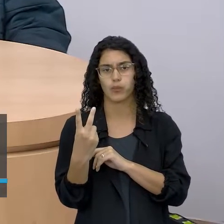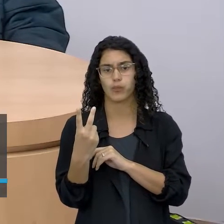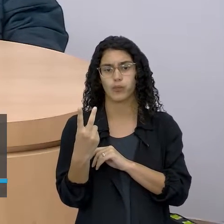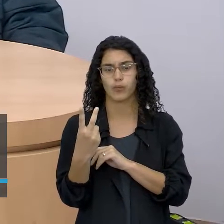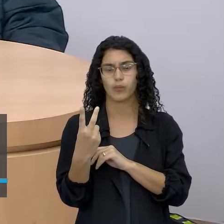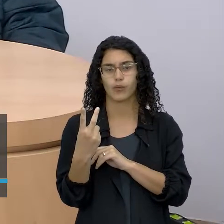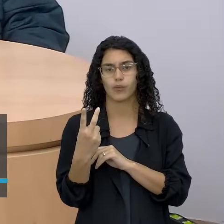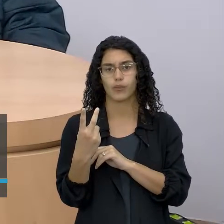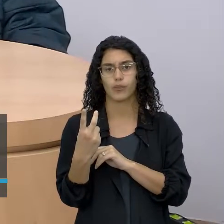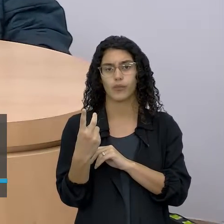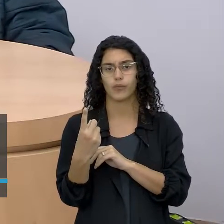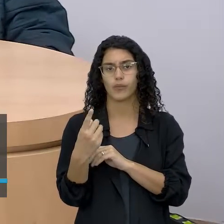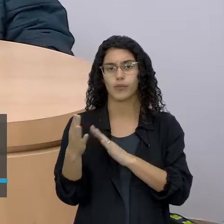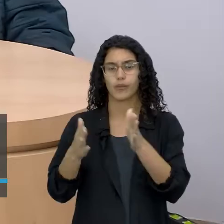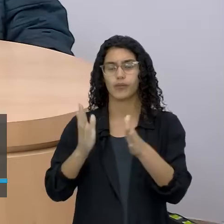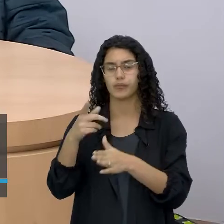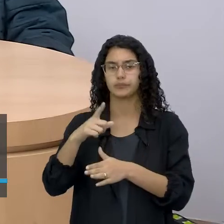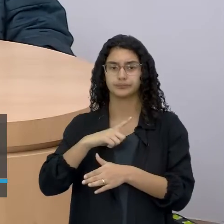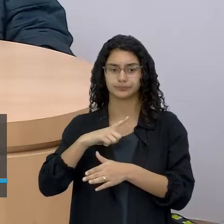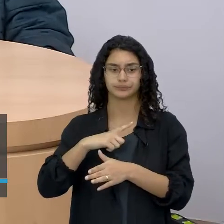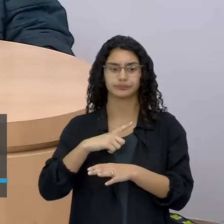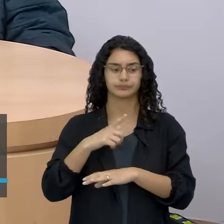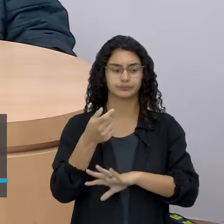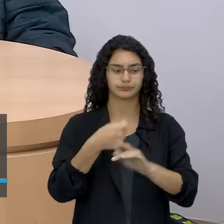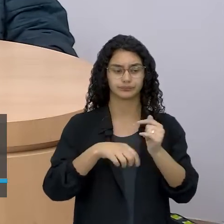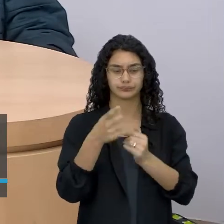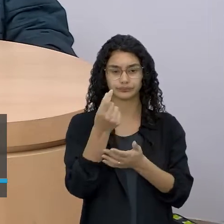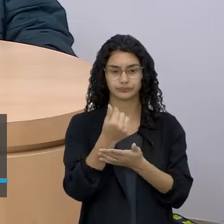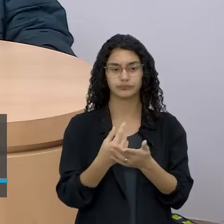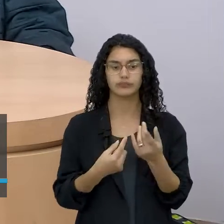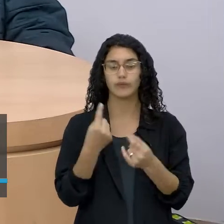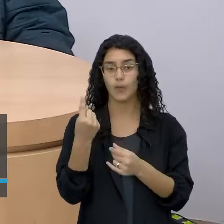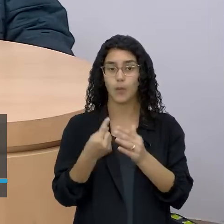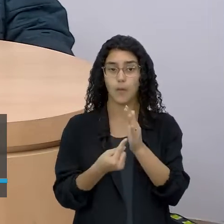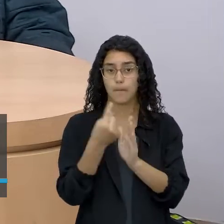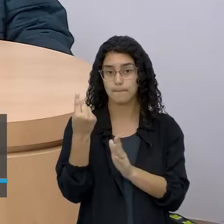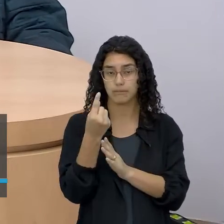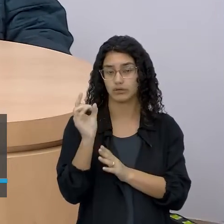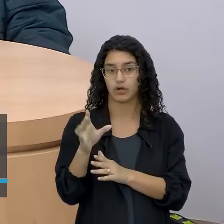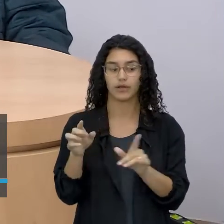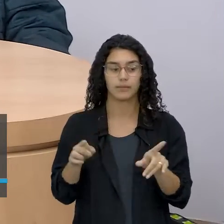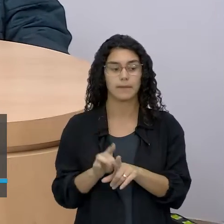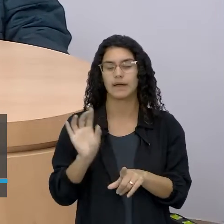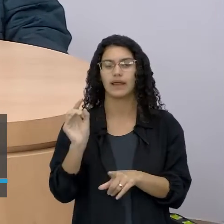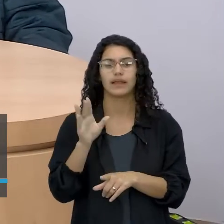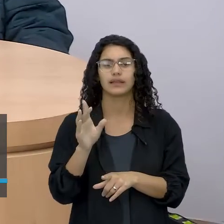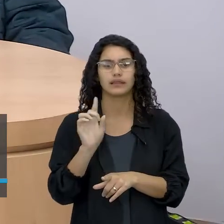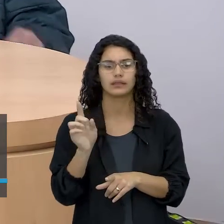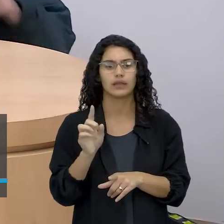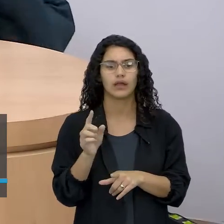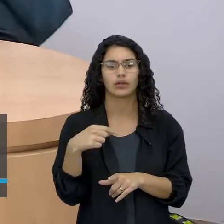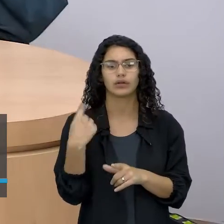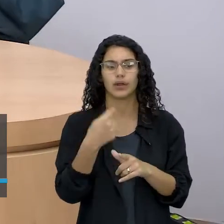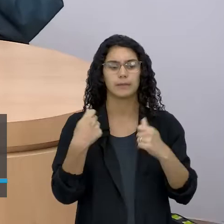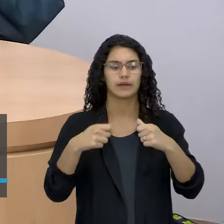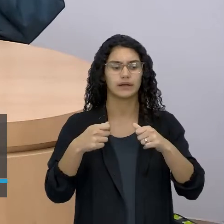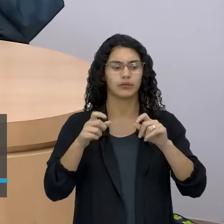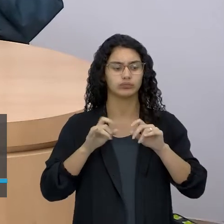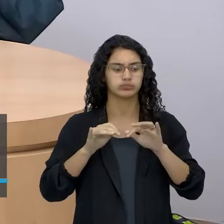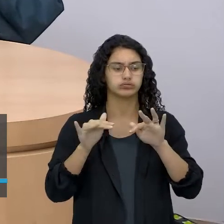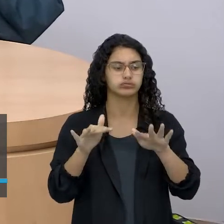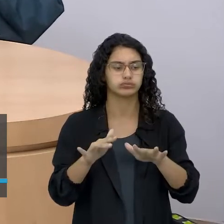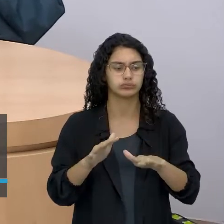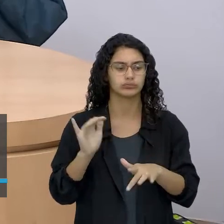tenhamos uma dinâmica capitalista com uma moeda global, mas não aquela moeda que a gente precisa de transações